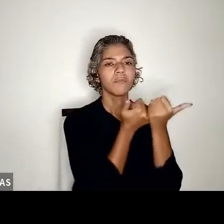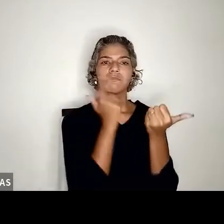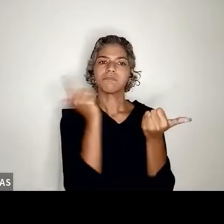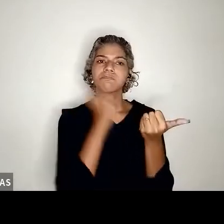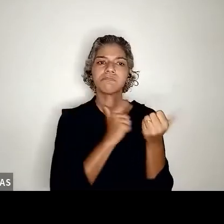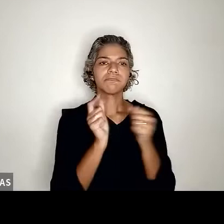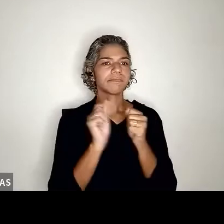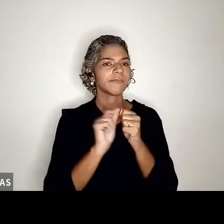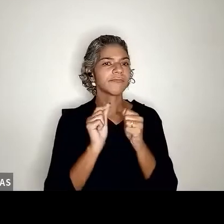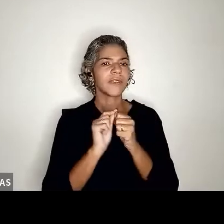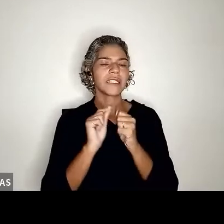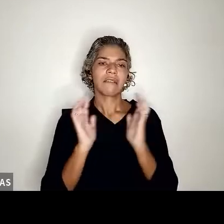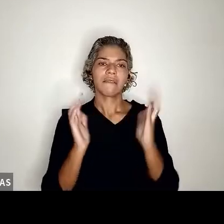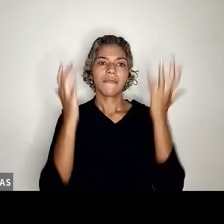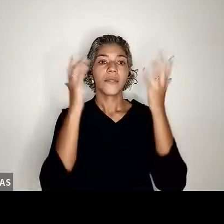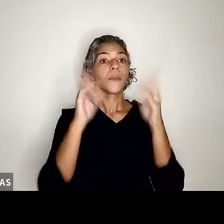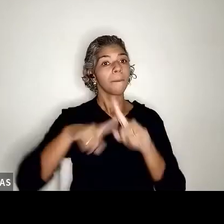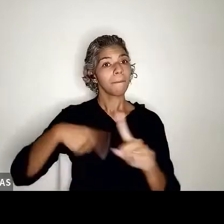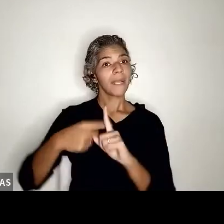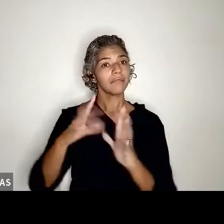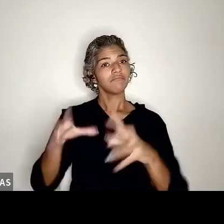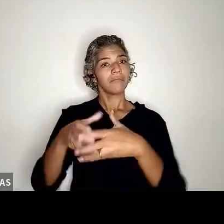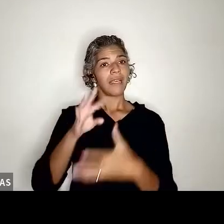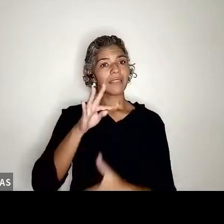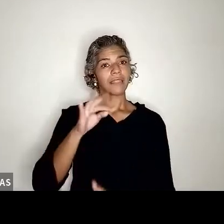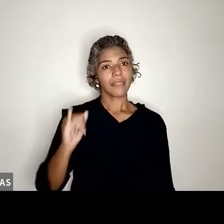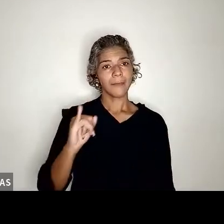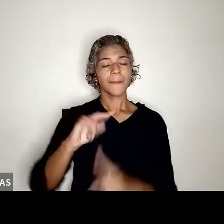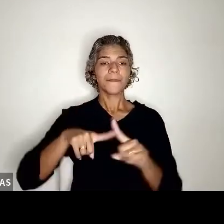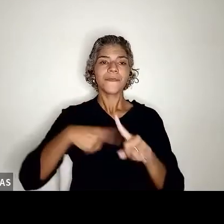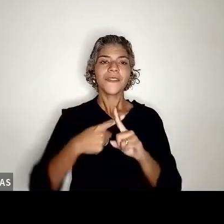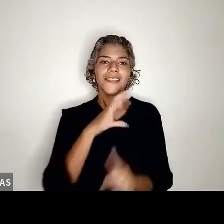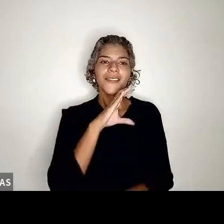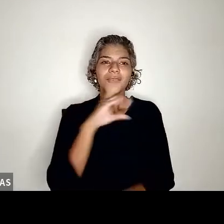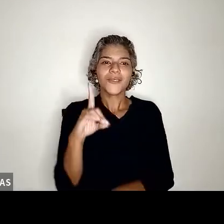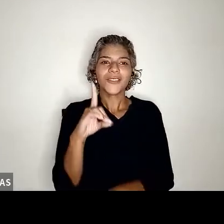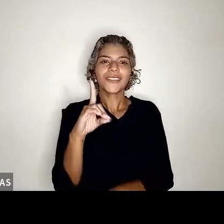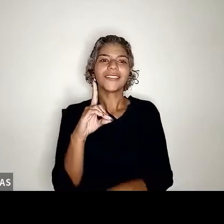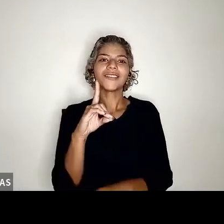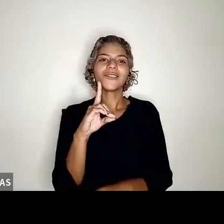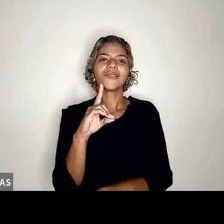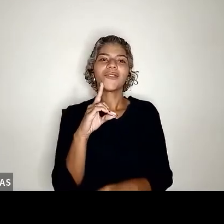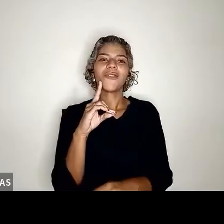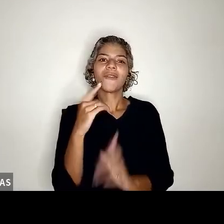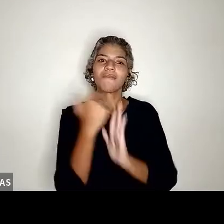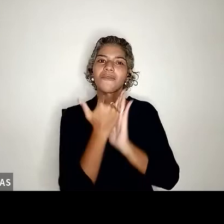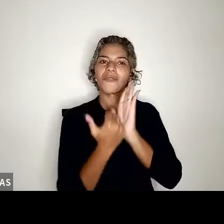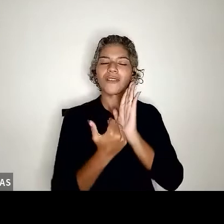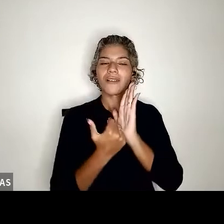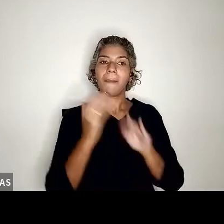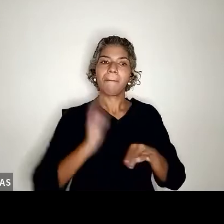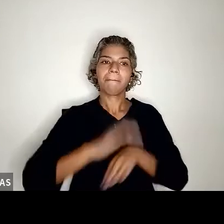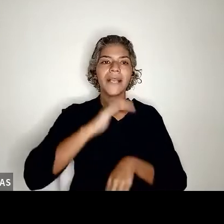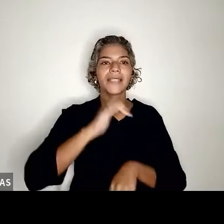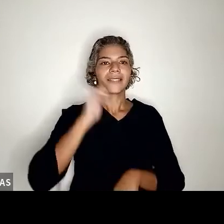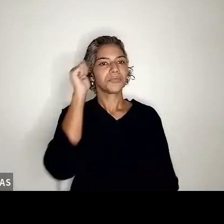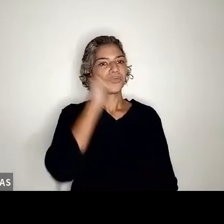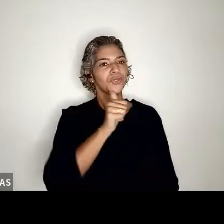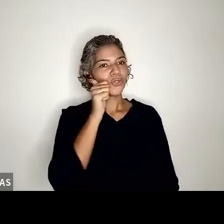TI também. A coordenação do programa Mais Meninas Mulheres da Ciência, que possibilitou que a gente convidasse